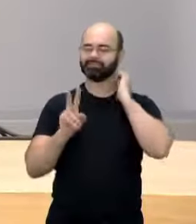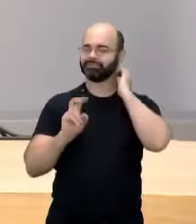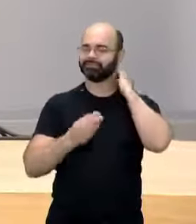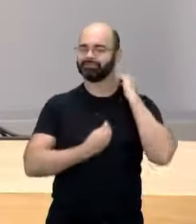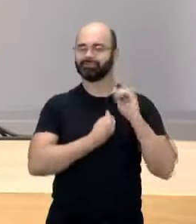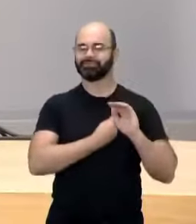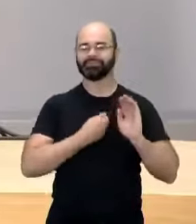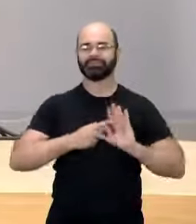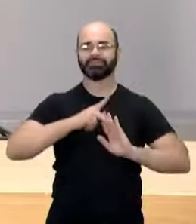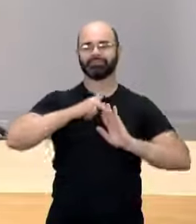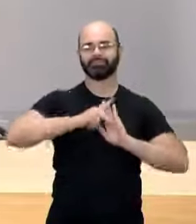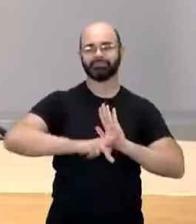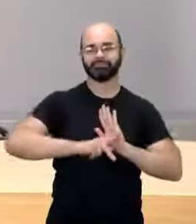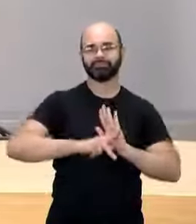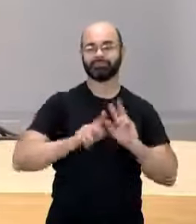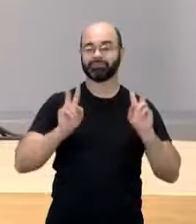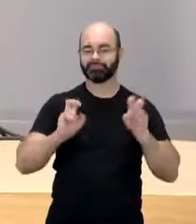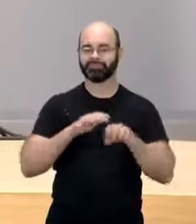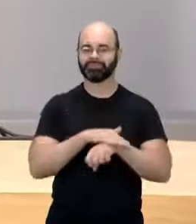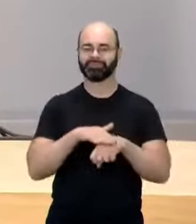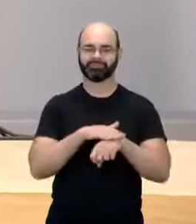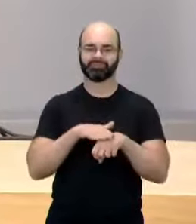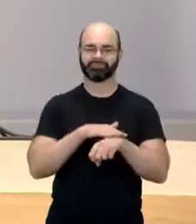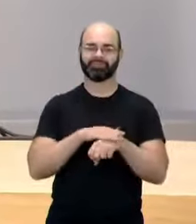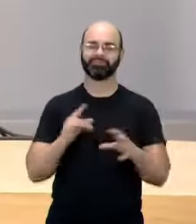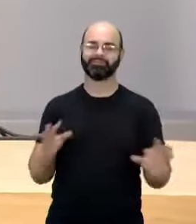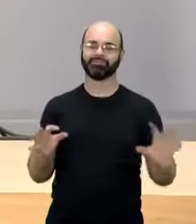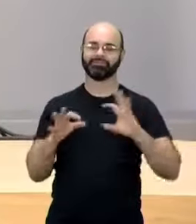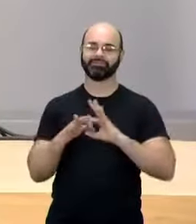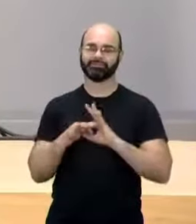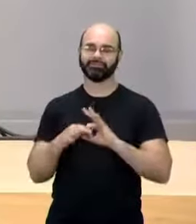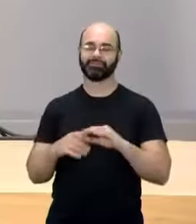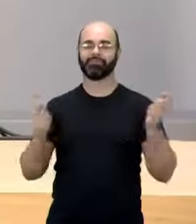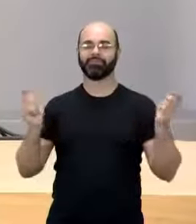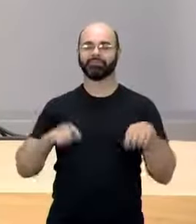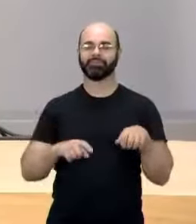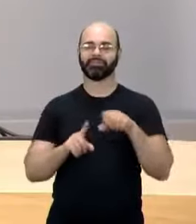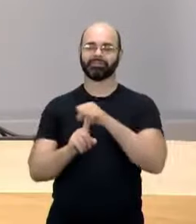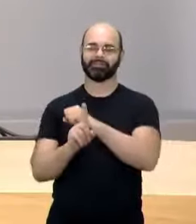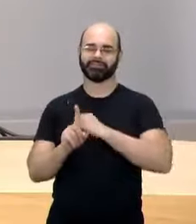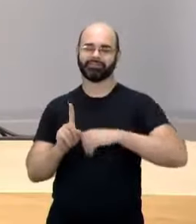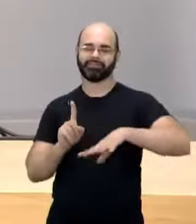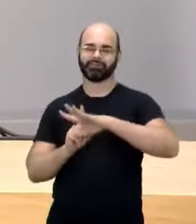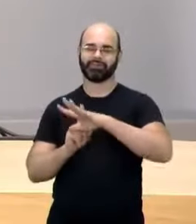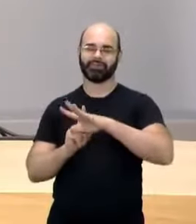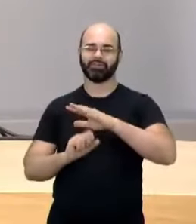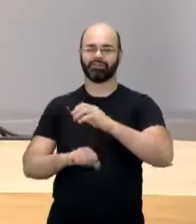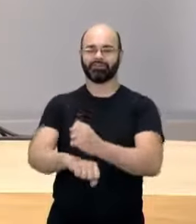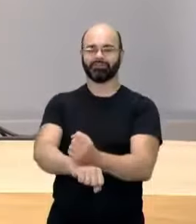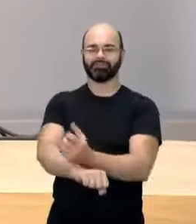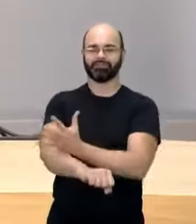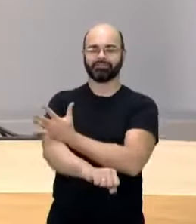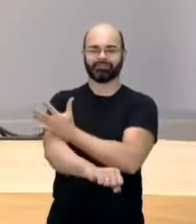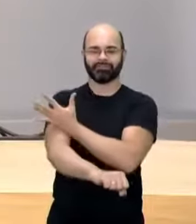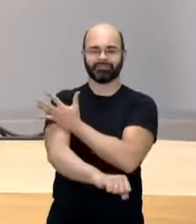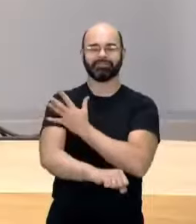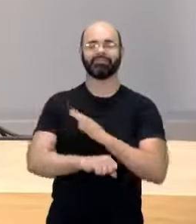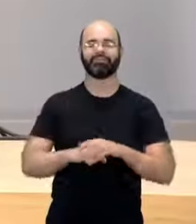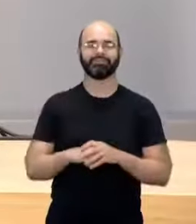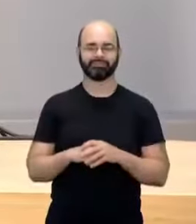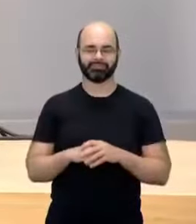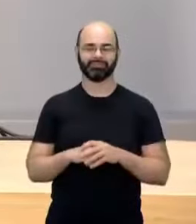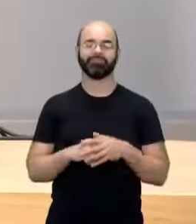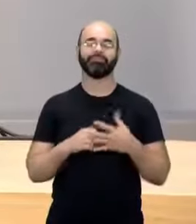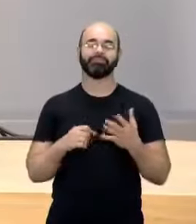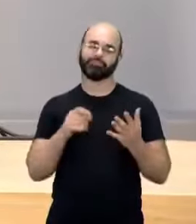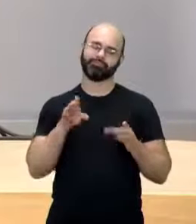vida, aliado às competências socioemocionais, né, justamente para poder auxiliar os nossos gestores